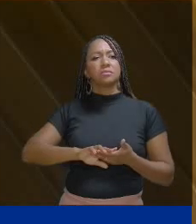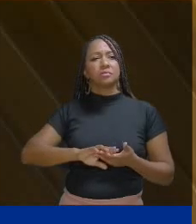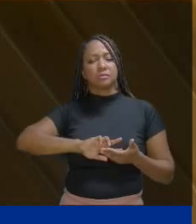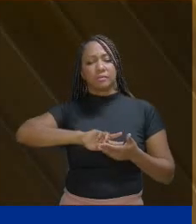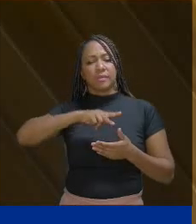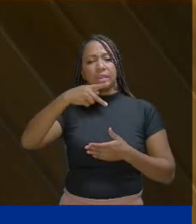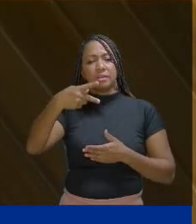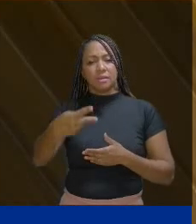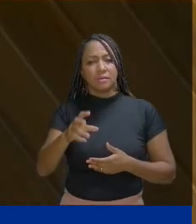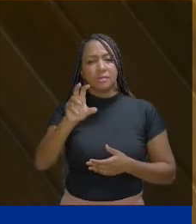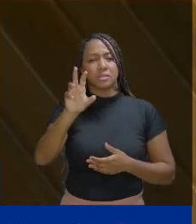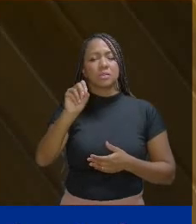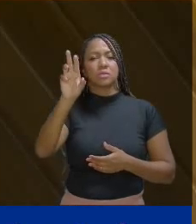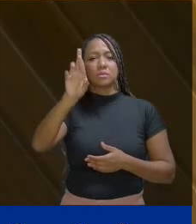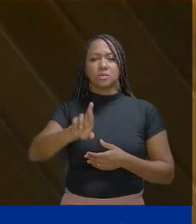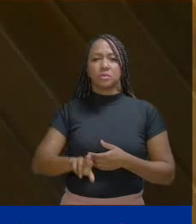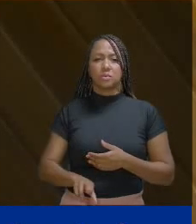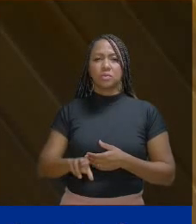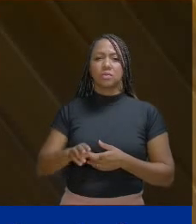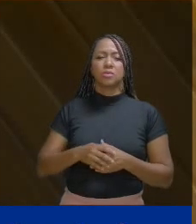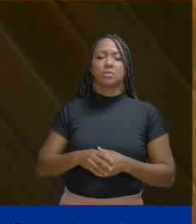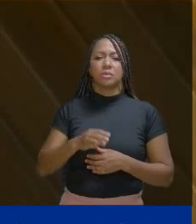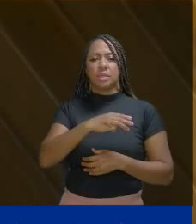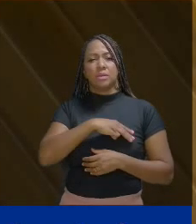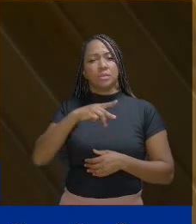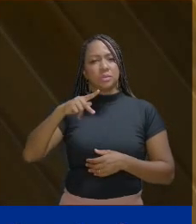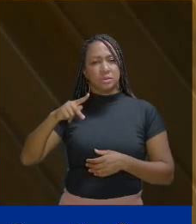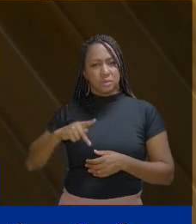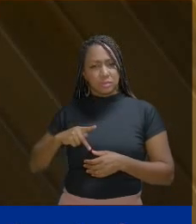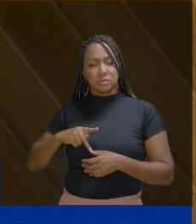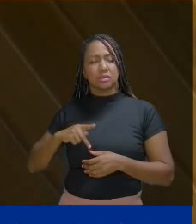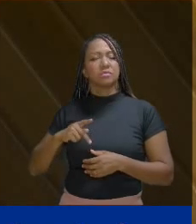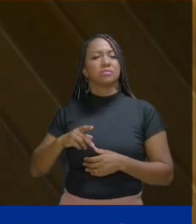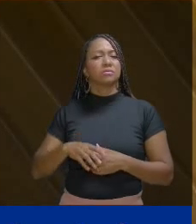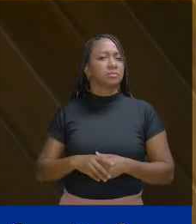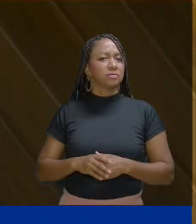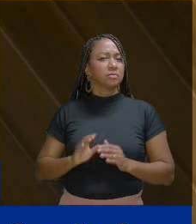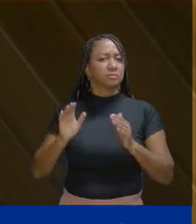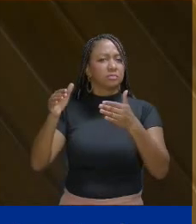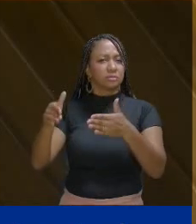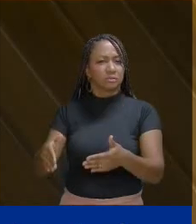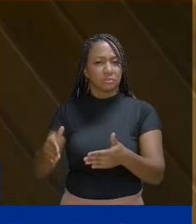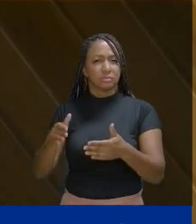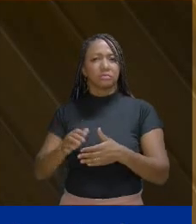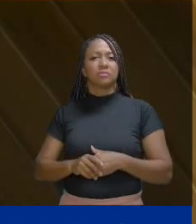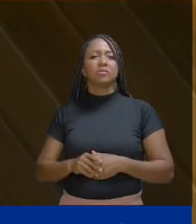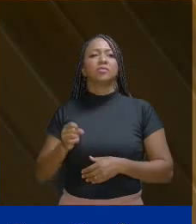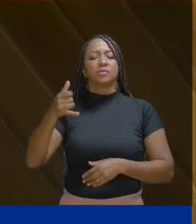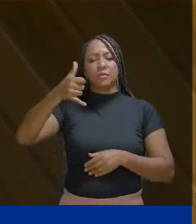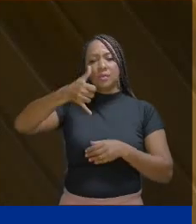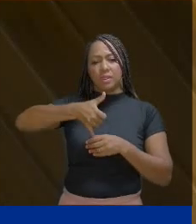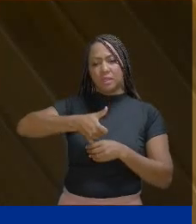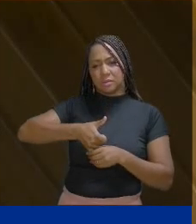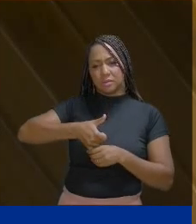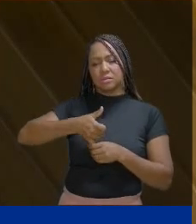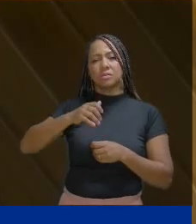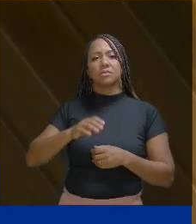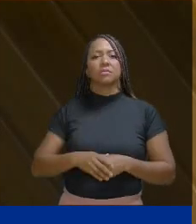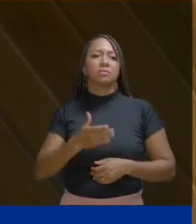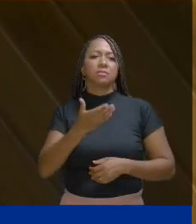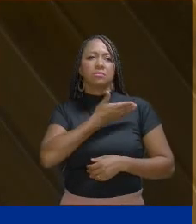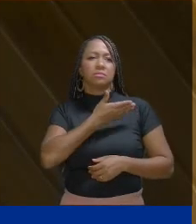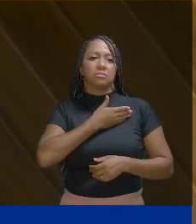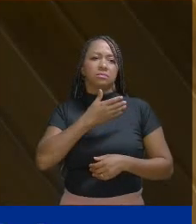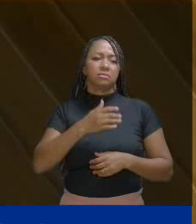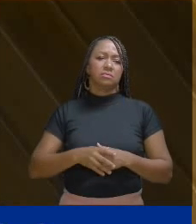de R$50 mencionada pelo Ministério Público serviu exclusivamente para abastecimento de combustível de uma